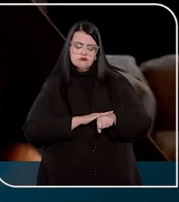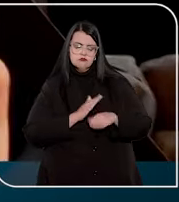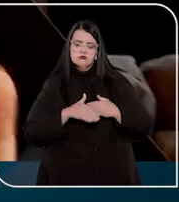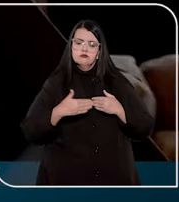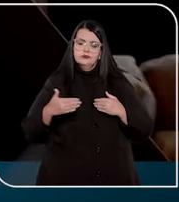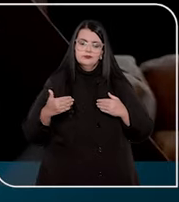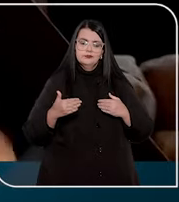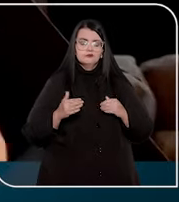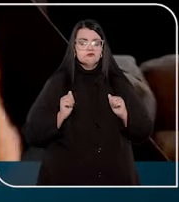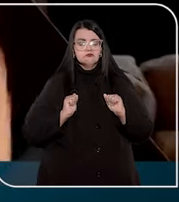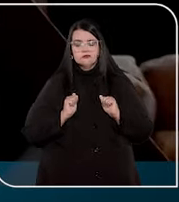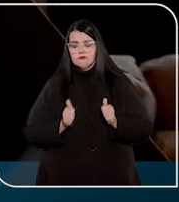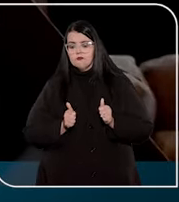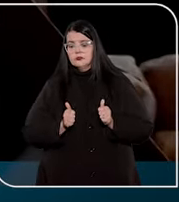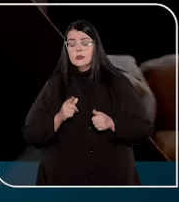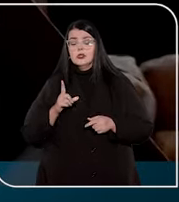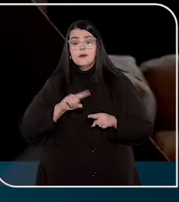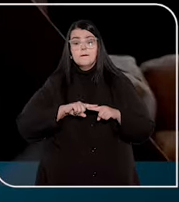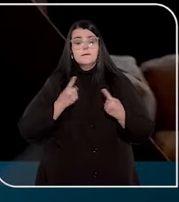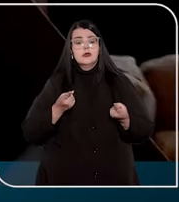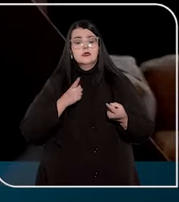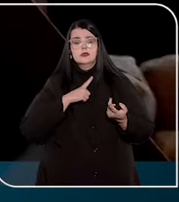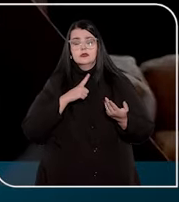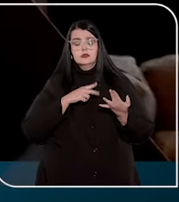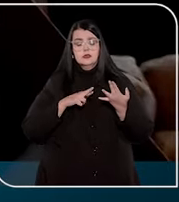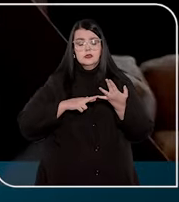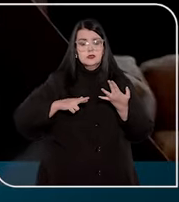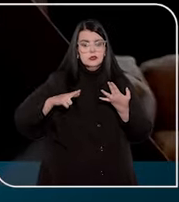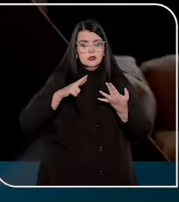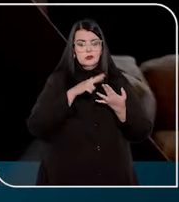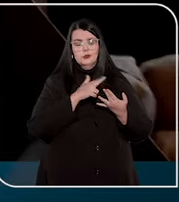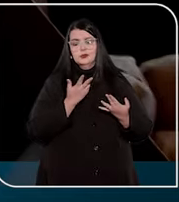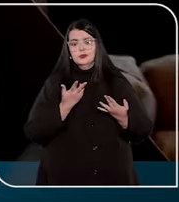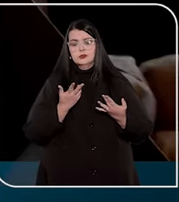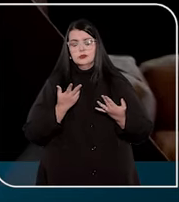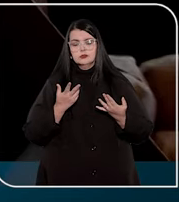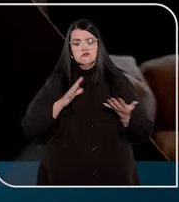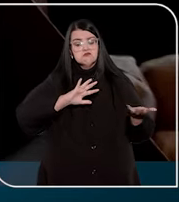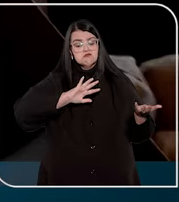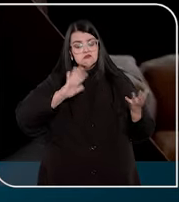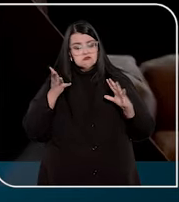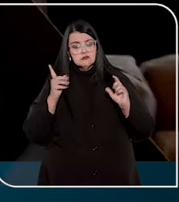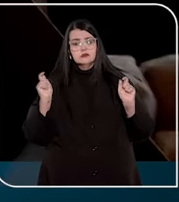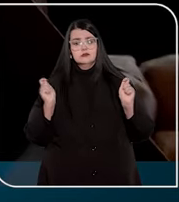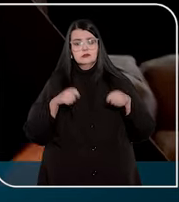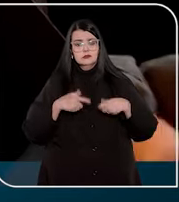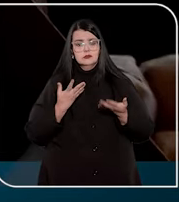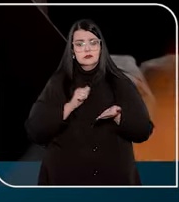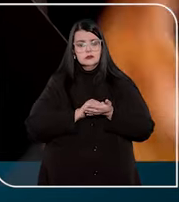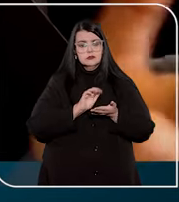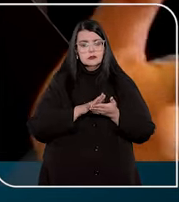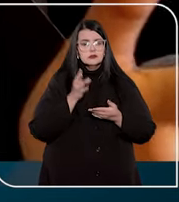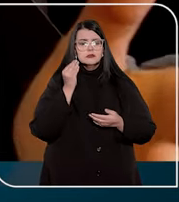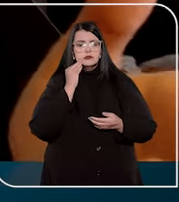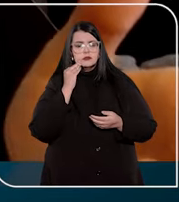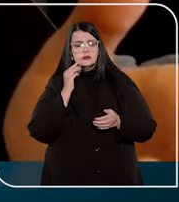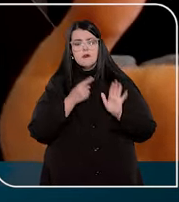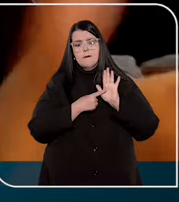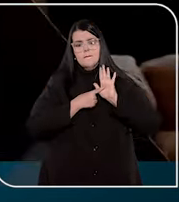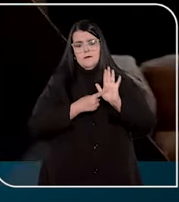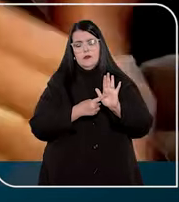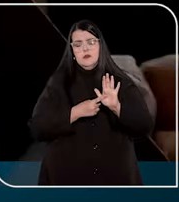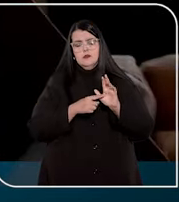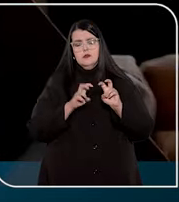e tal. Tudo bem. Mas esse recurso é o recurso que pode ser manejado para tentar mostrar ao órgão colegiado